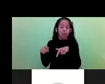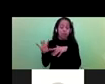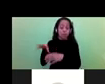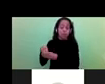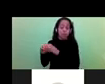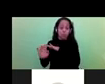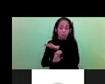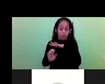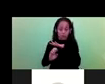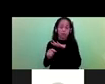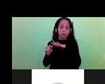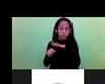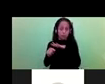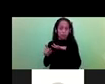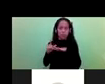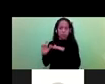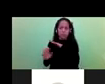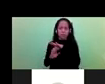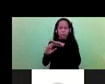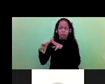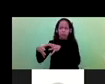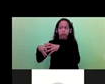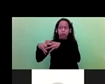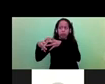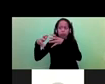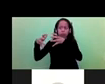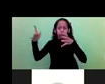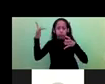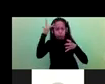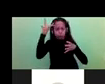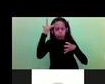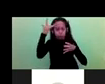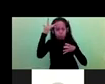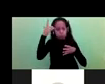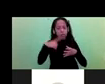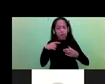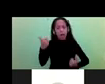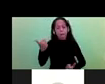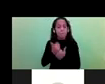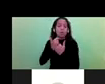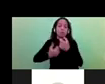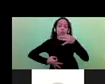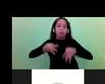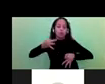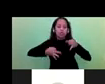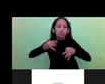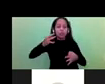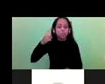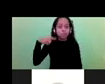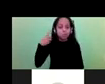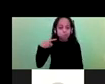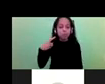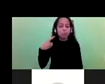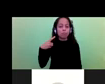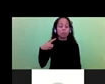empresa, uma grande empresa, na assessoria jurídica. E, em razão